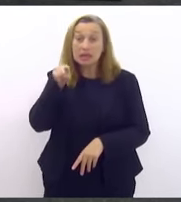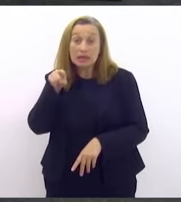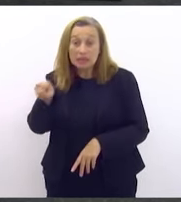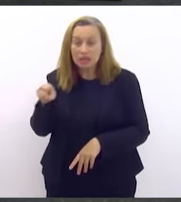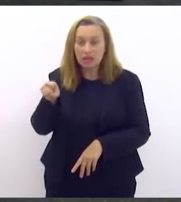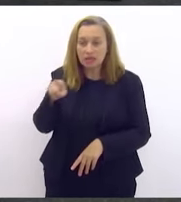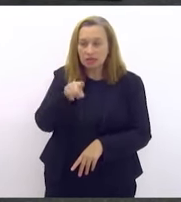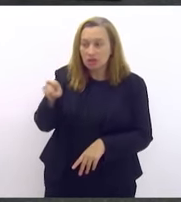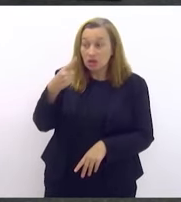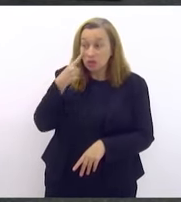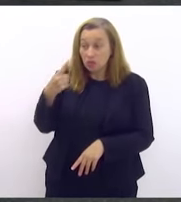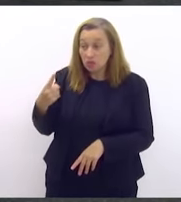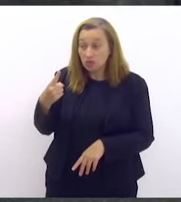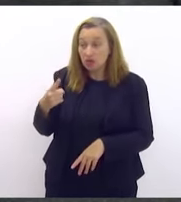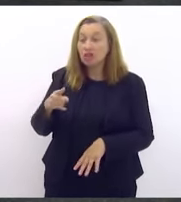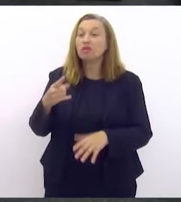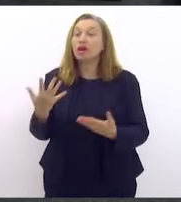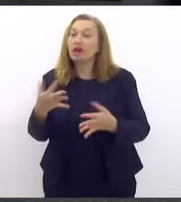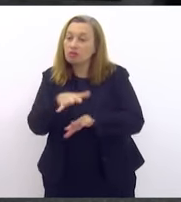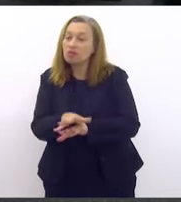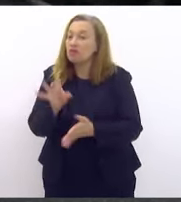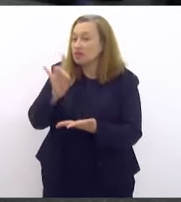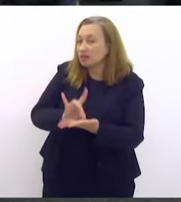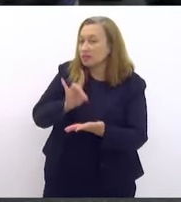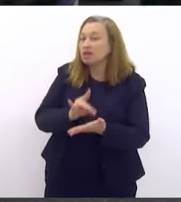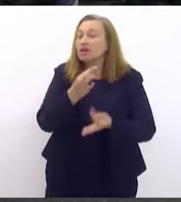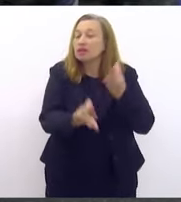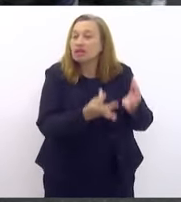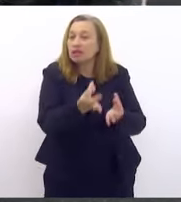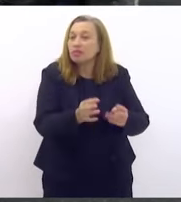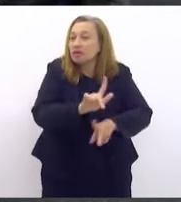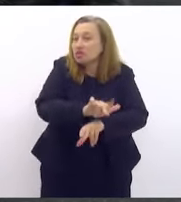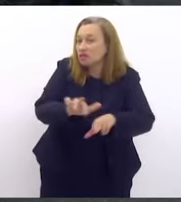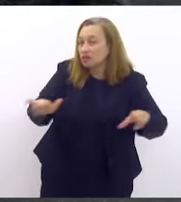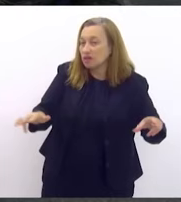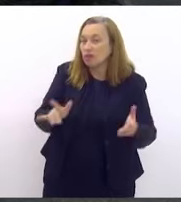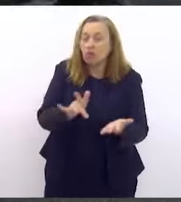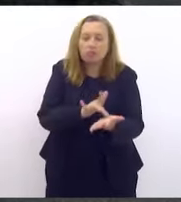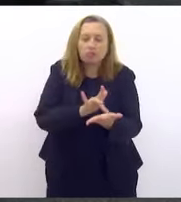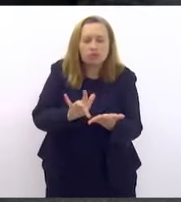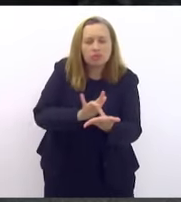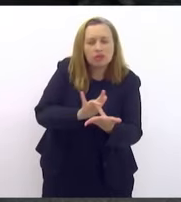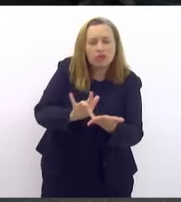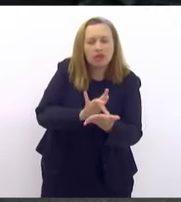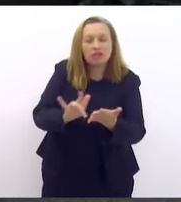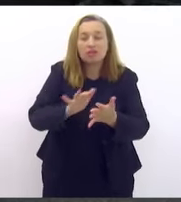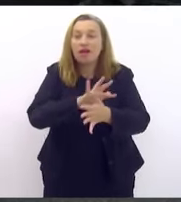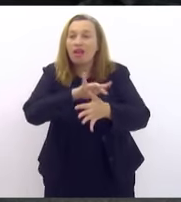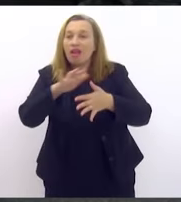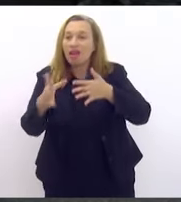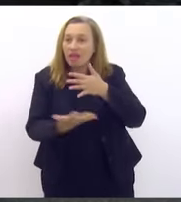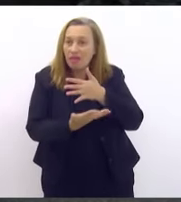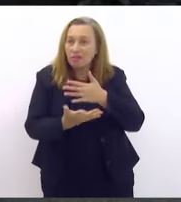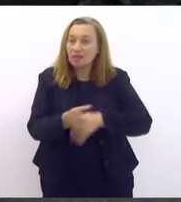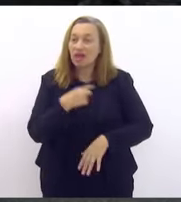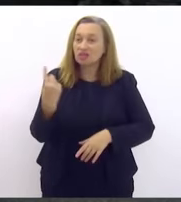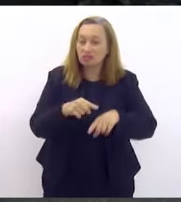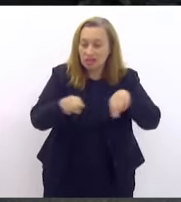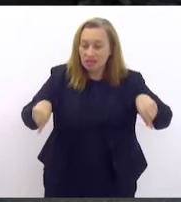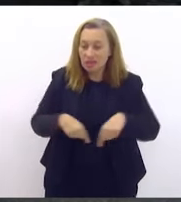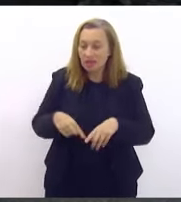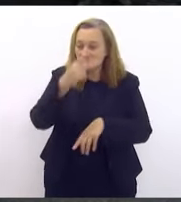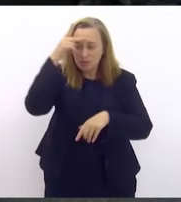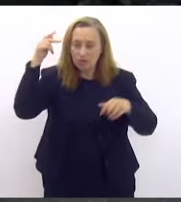Olharmos para as pessoas que realmente precisam de tratamento diferenciado, o Braille, Libras, as nossas salas para as pessoas